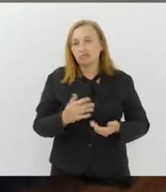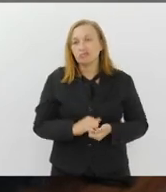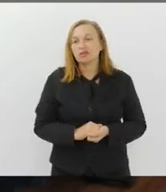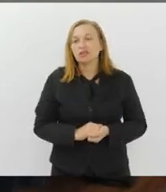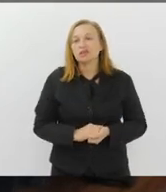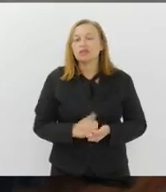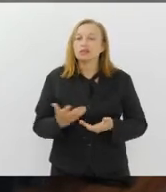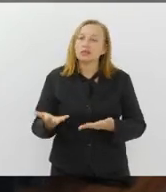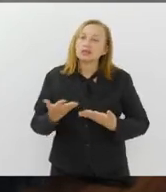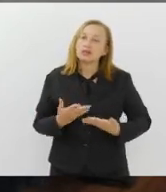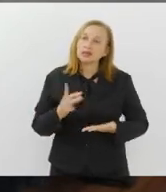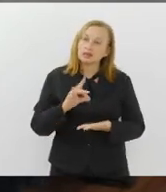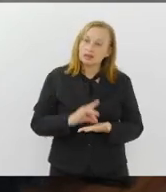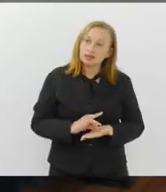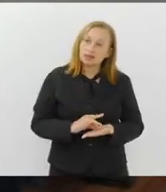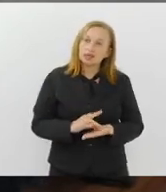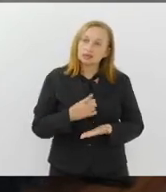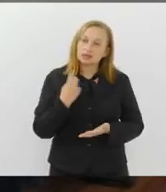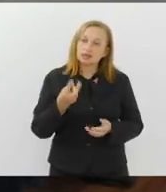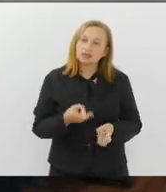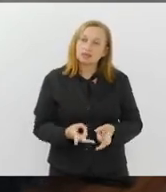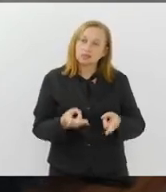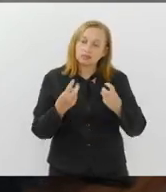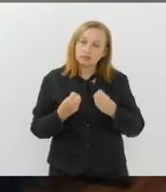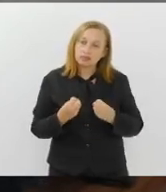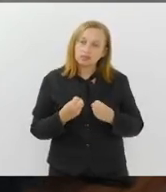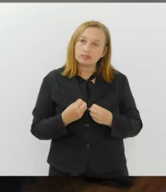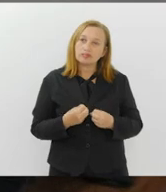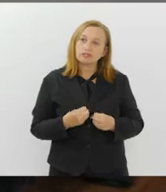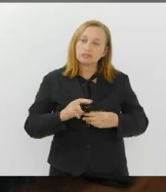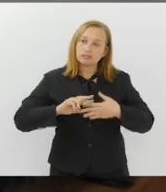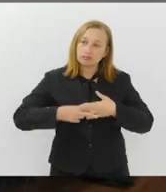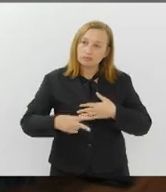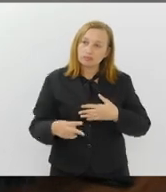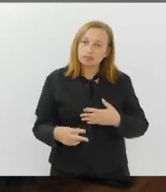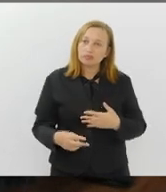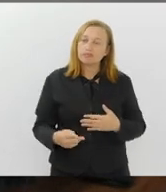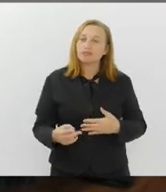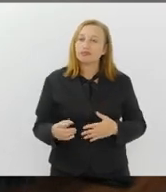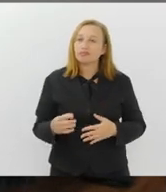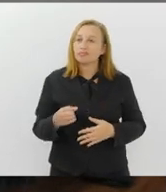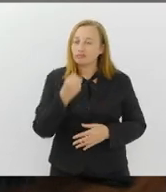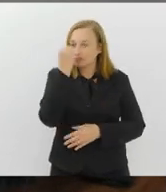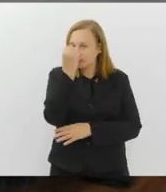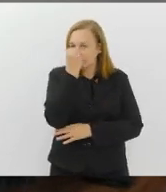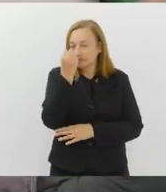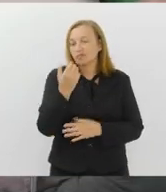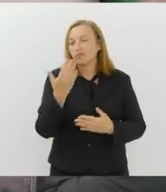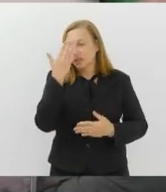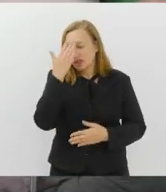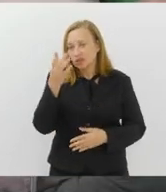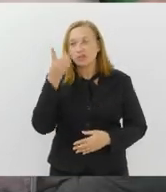recebemos, a realidade e o que nós percebemos de consequência dessa realidade. Muito obrigado, deputado.